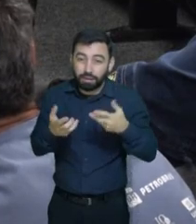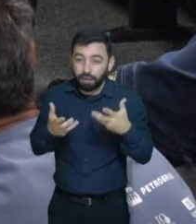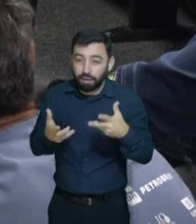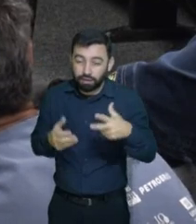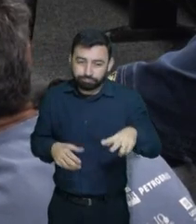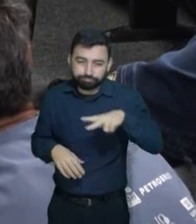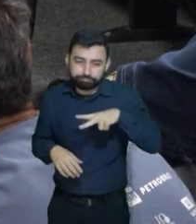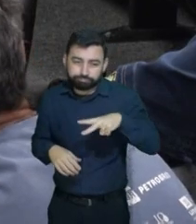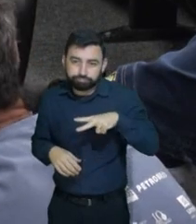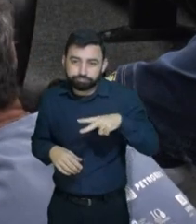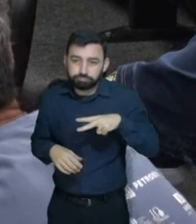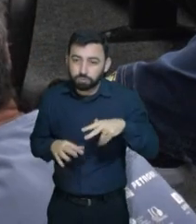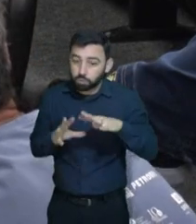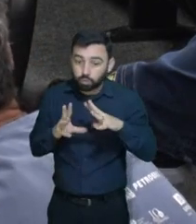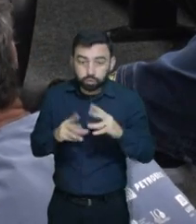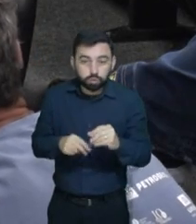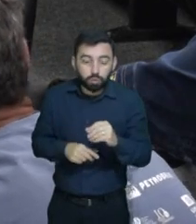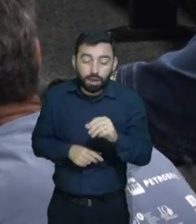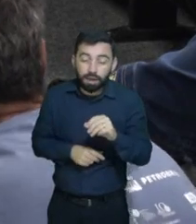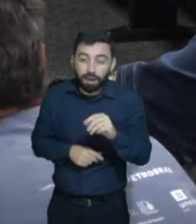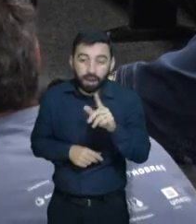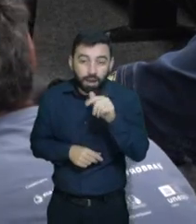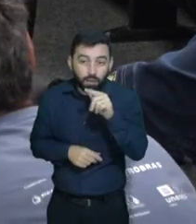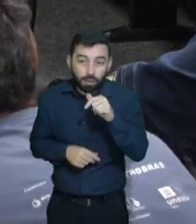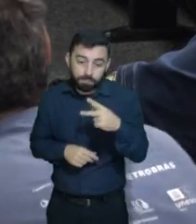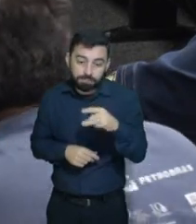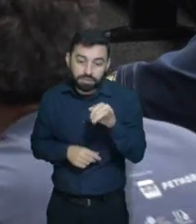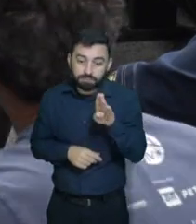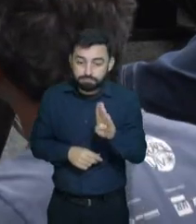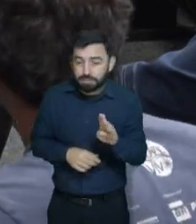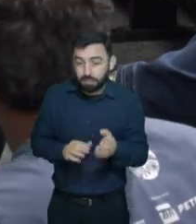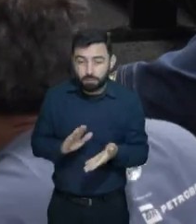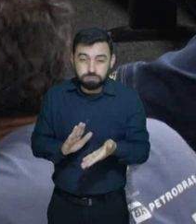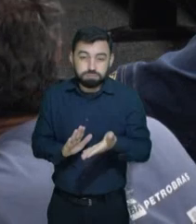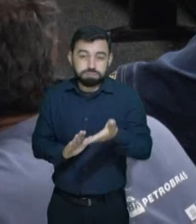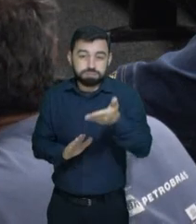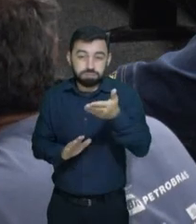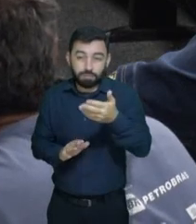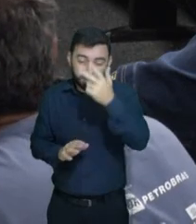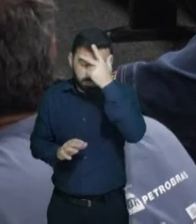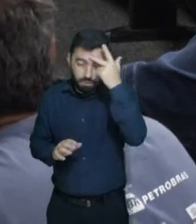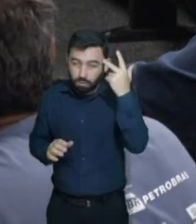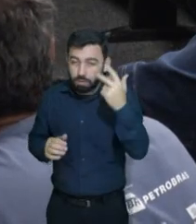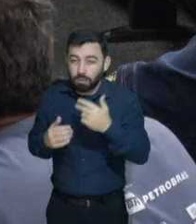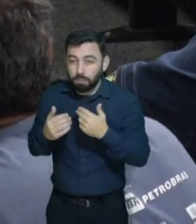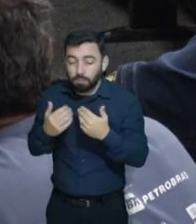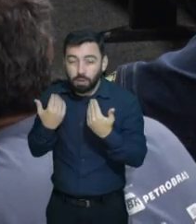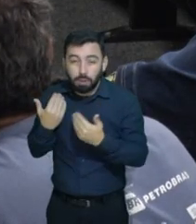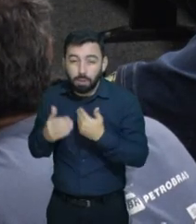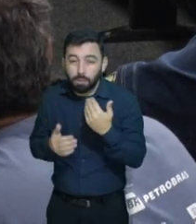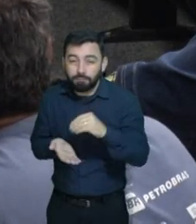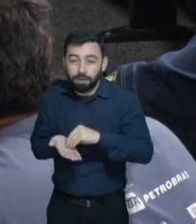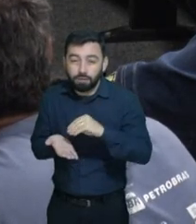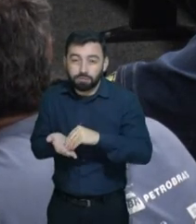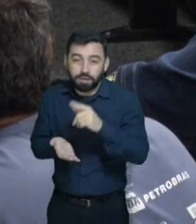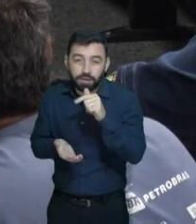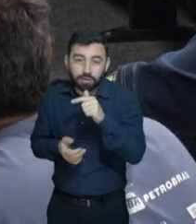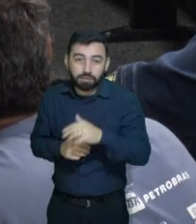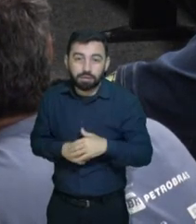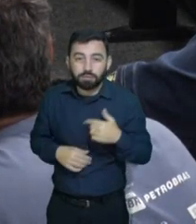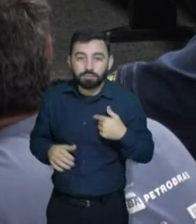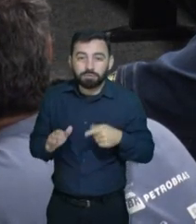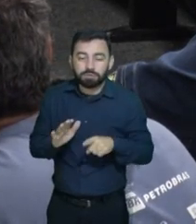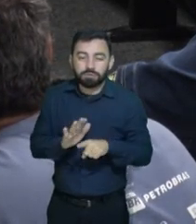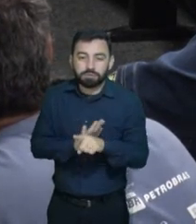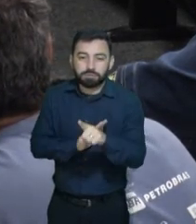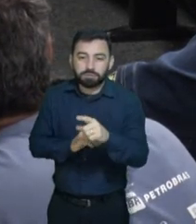para privatizar a água, né? O PIB vai subir e o povo vai morrer de sede. Então, essa é uma das questões. E o que eu queria